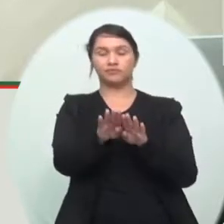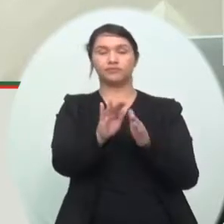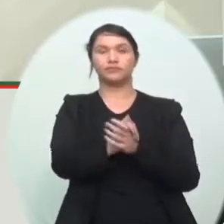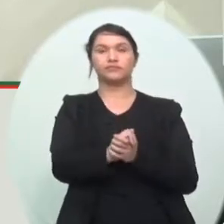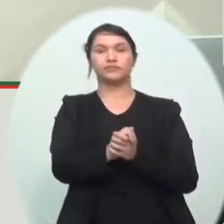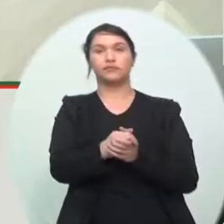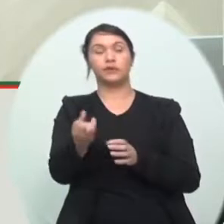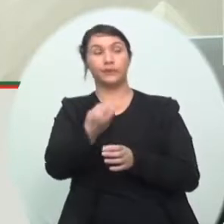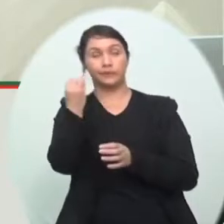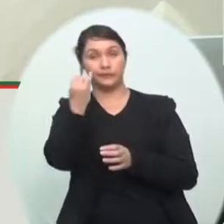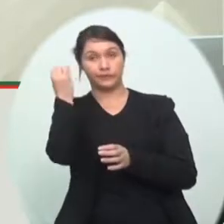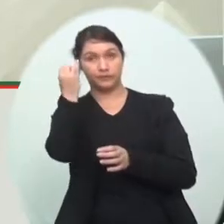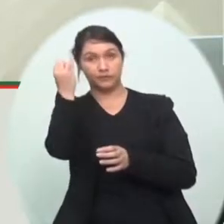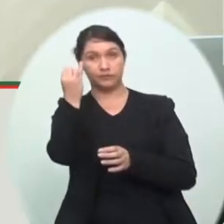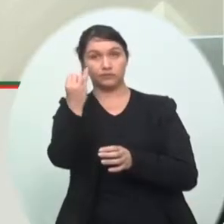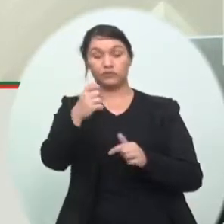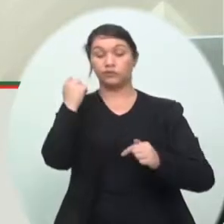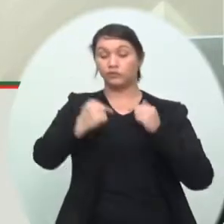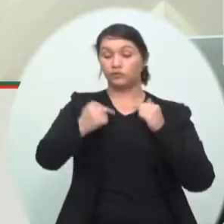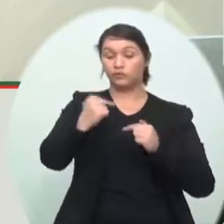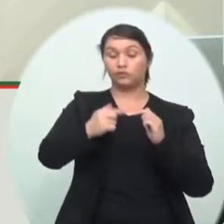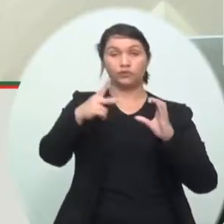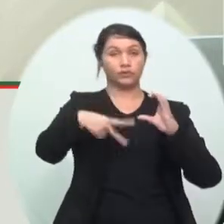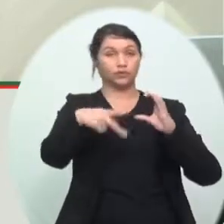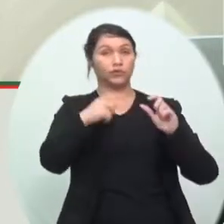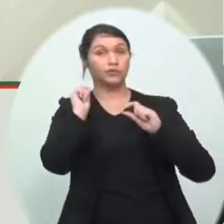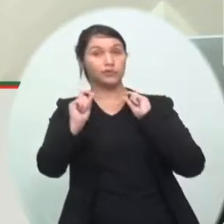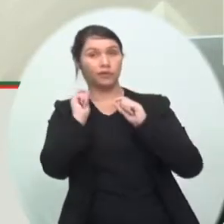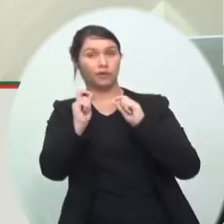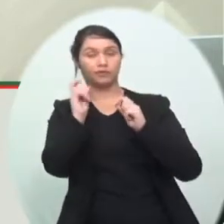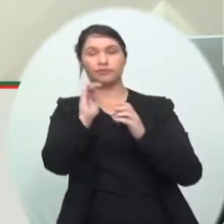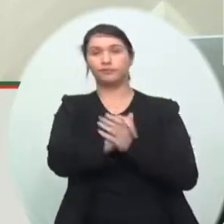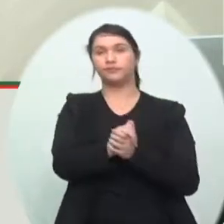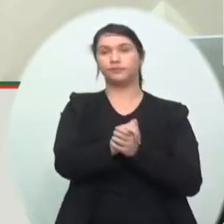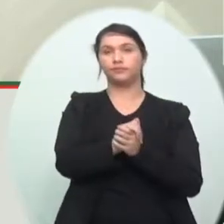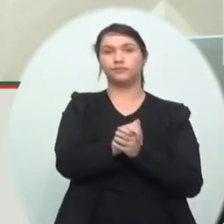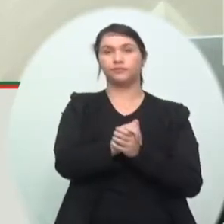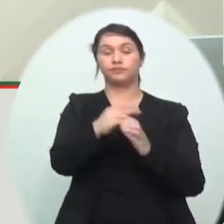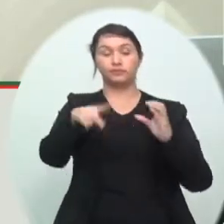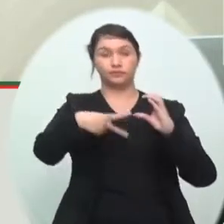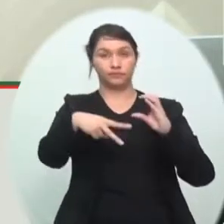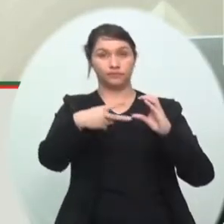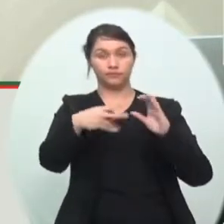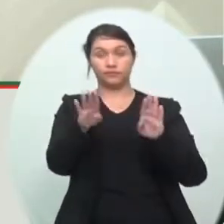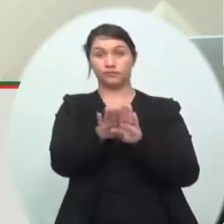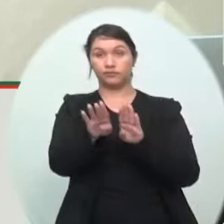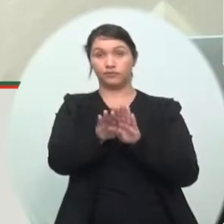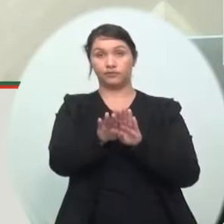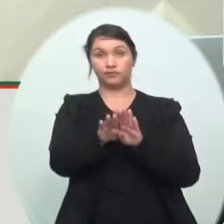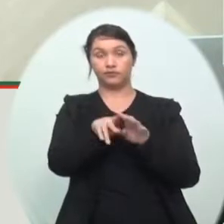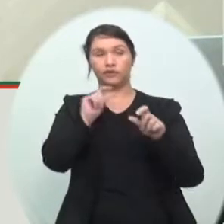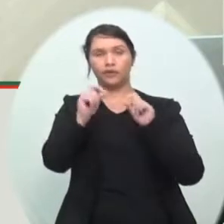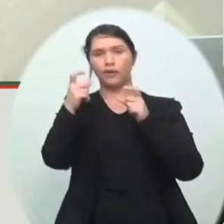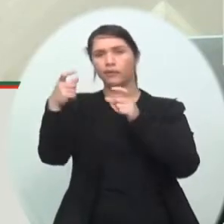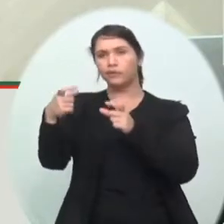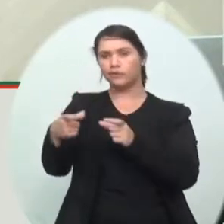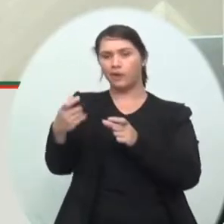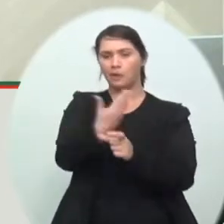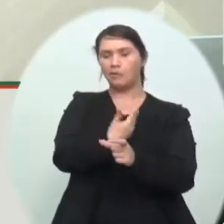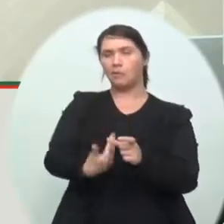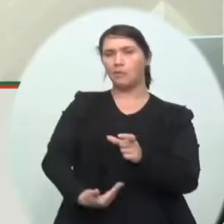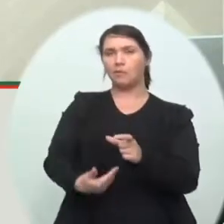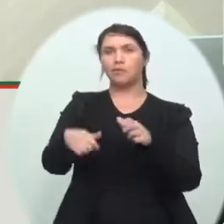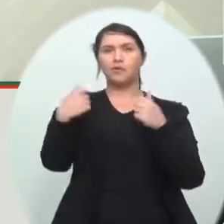faz importante, nós discutimos aqui na Câmara, a Câmara de Vereadores também é um espaço público que precisa de